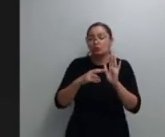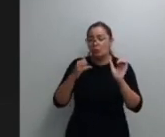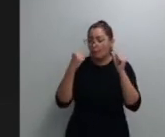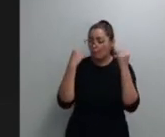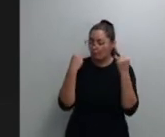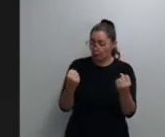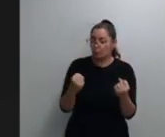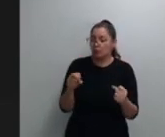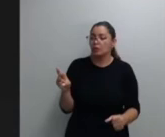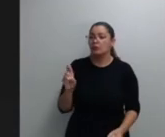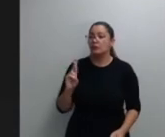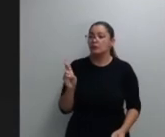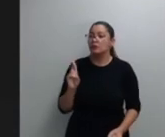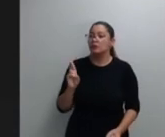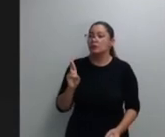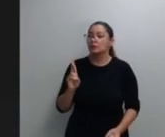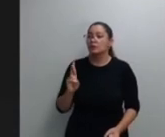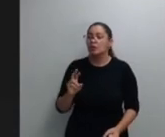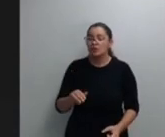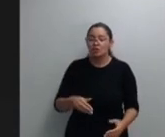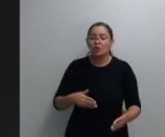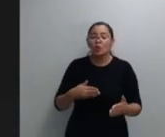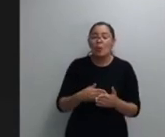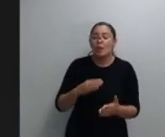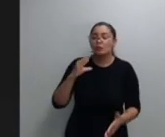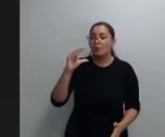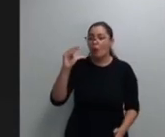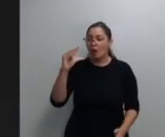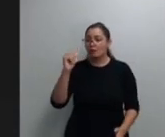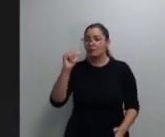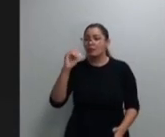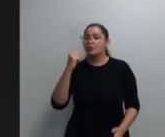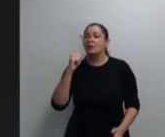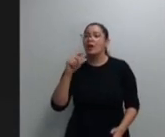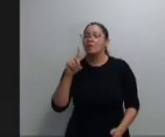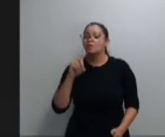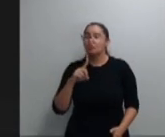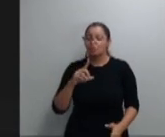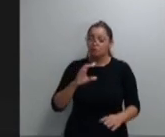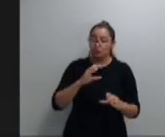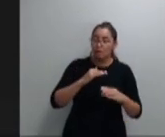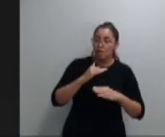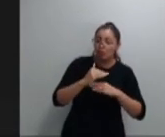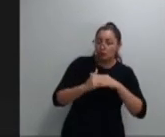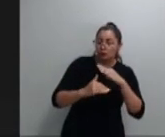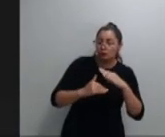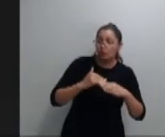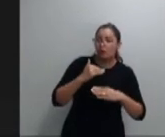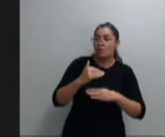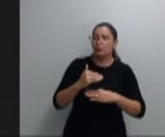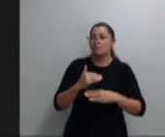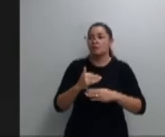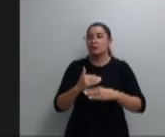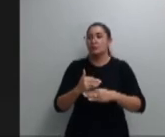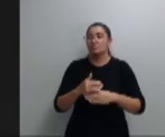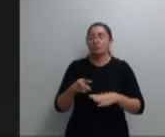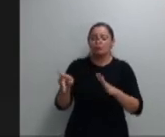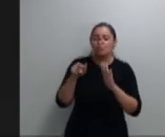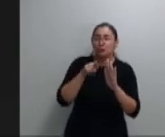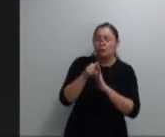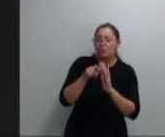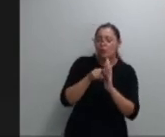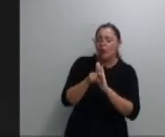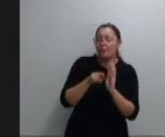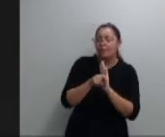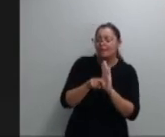assim compete ao CAD a regulação estrutural por intermédio da supervisão dos atos de concentração